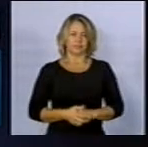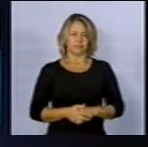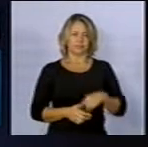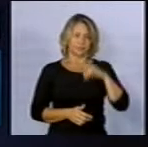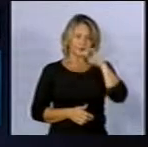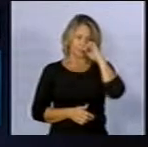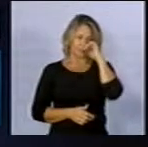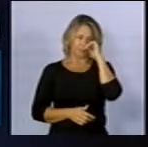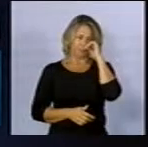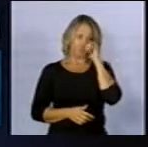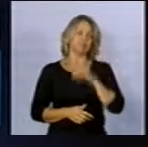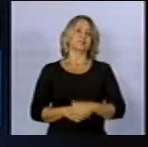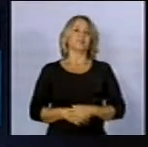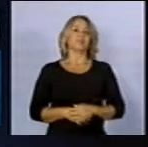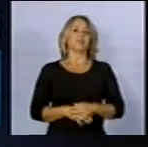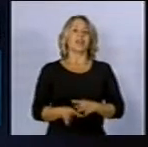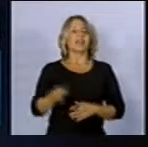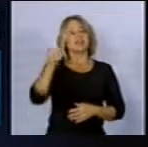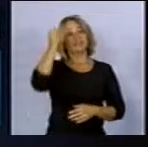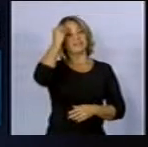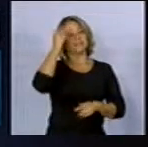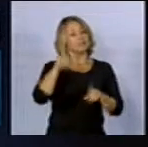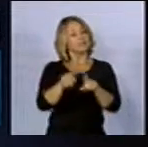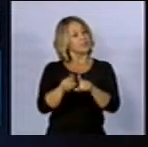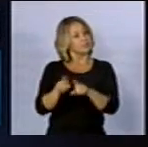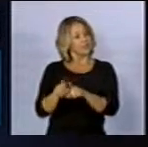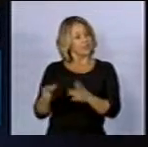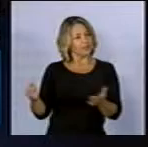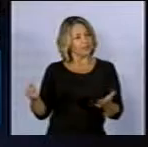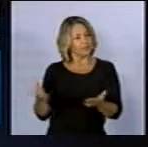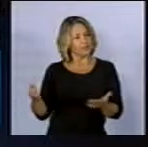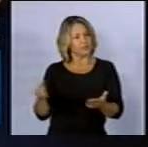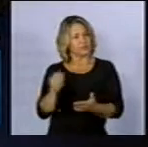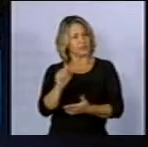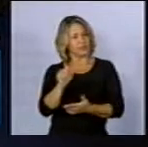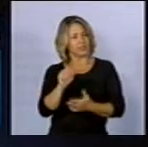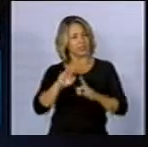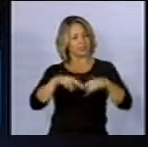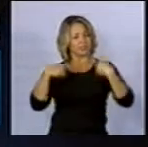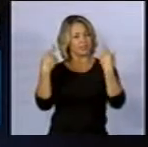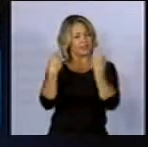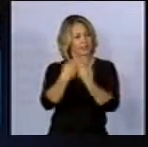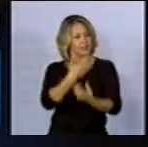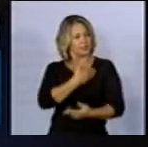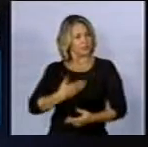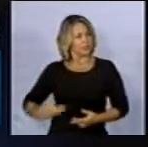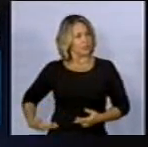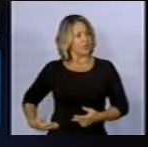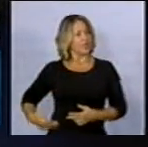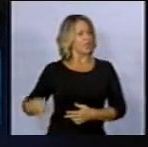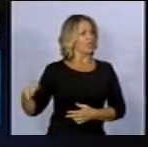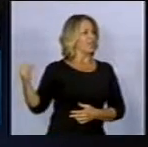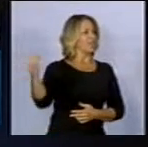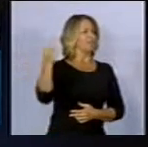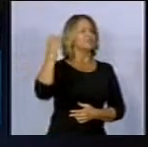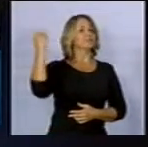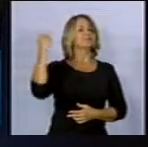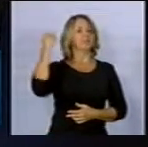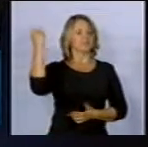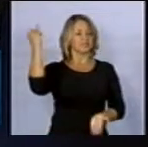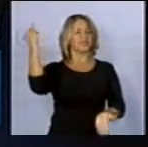n senhores entendemos que esta eh audiência pública ela é muitíssima muitíssima